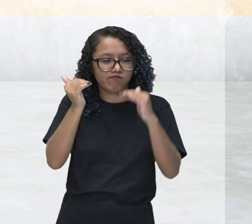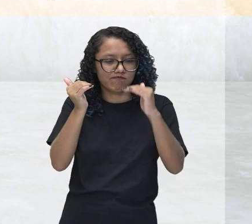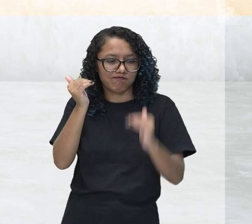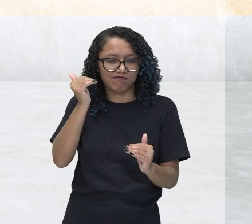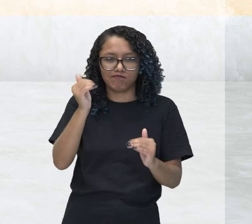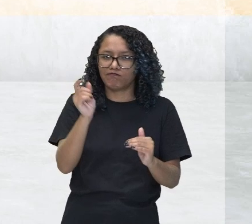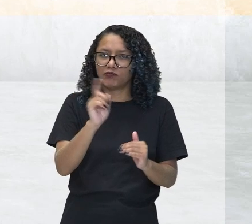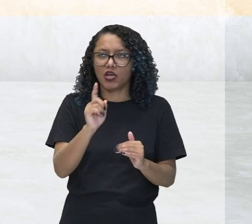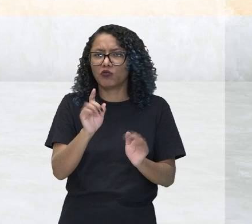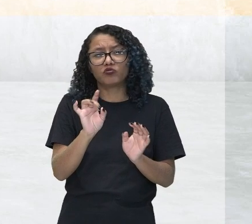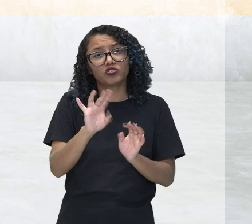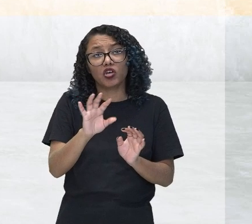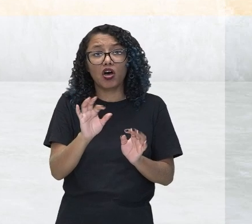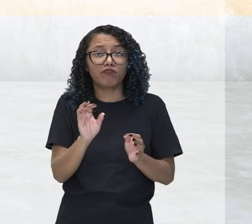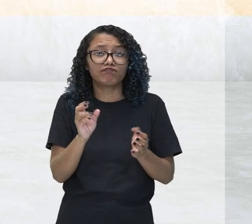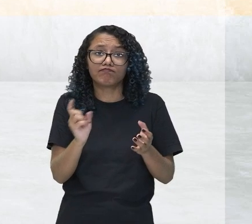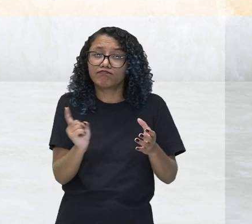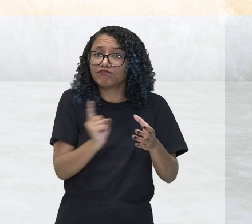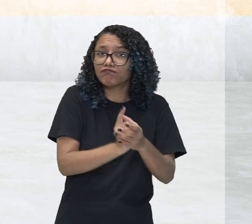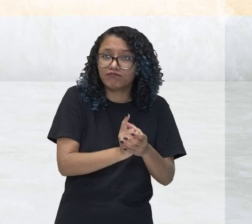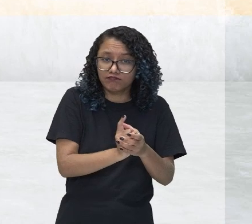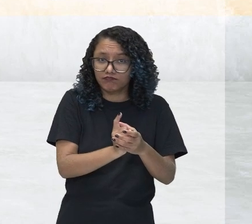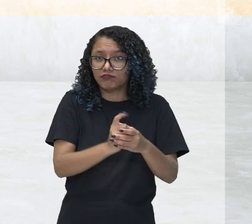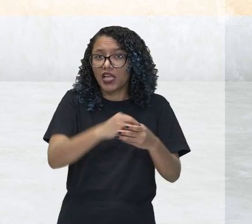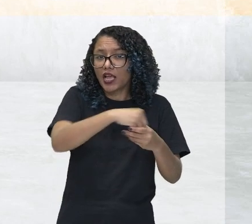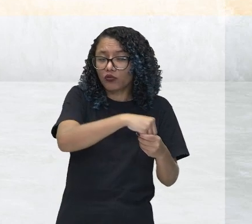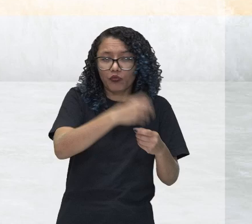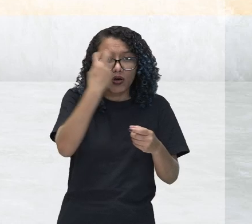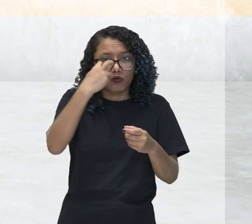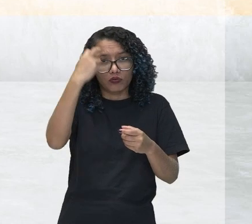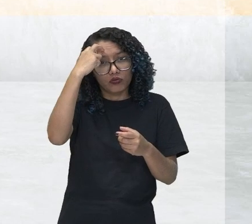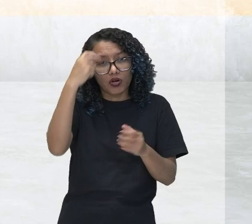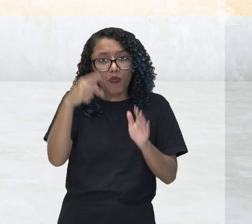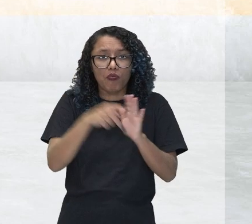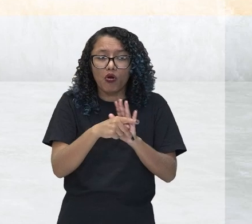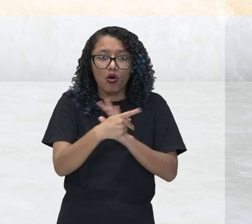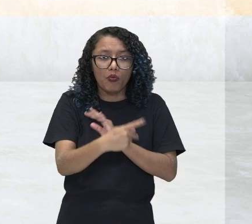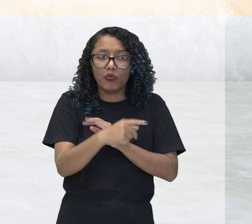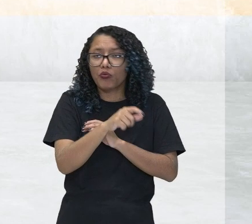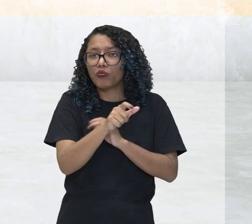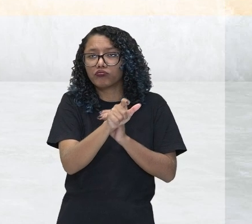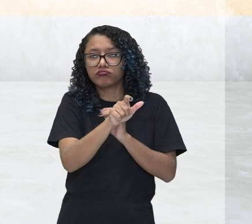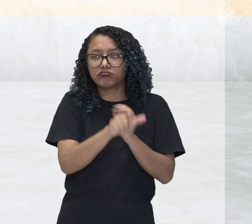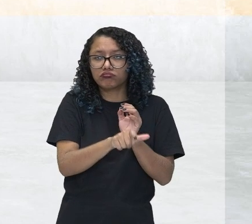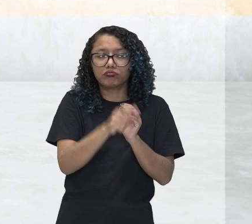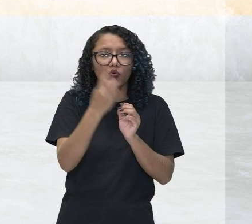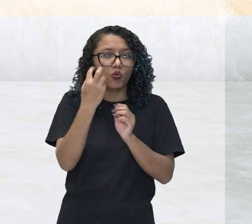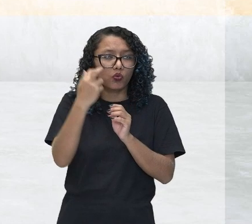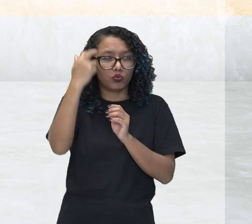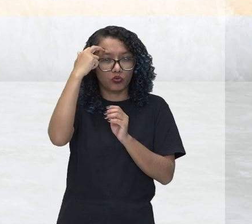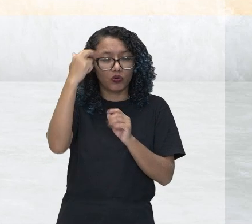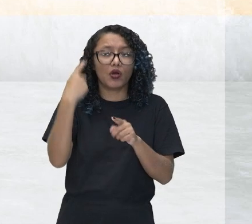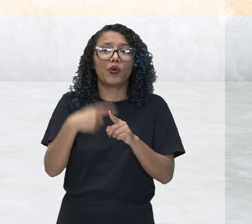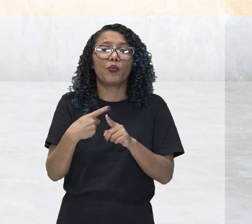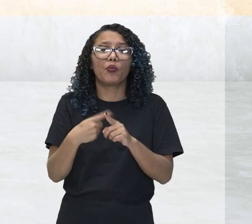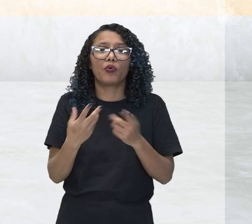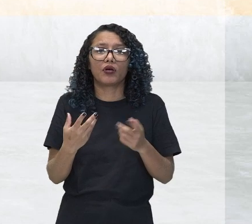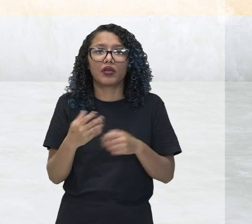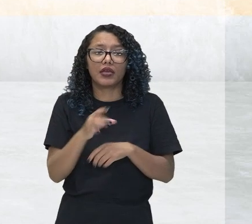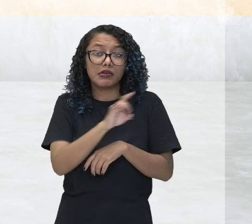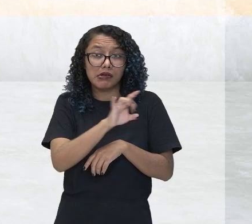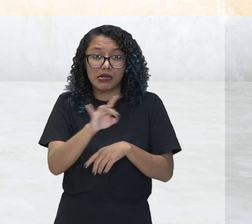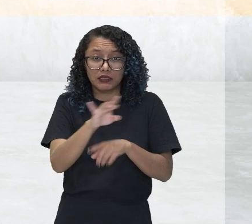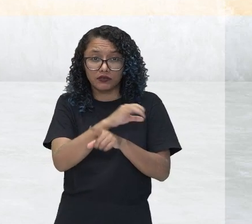simplesmente daquela cultura. Né? Por quê? Porque toda sociedade possui